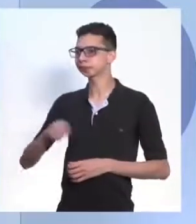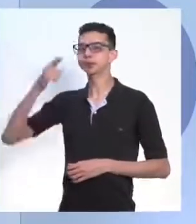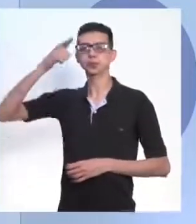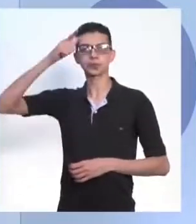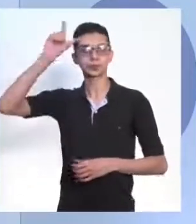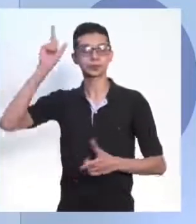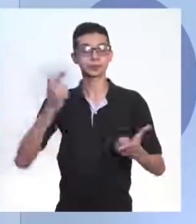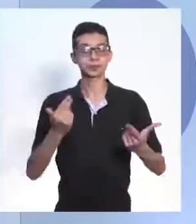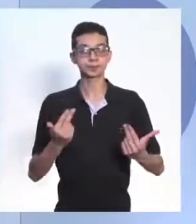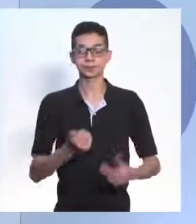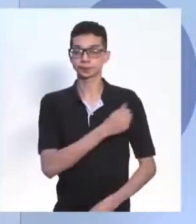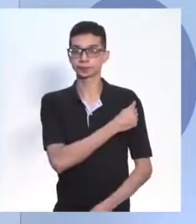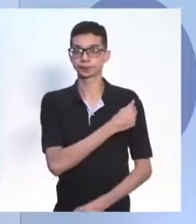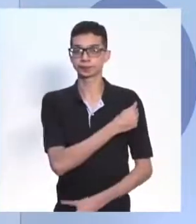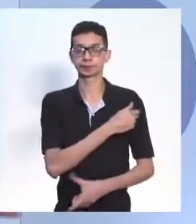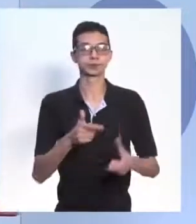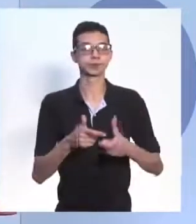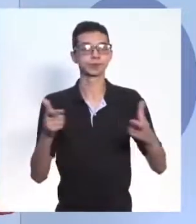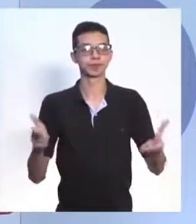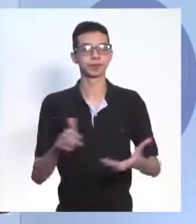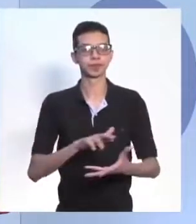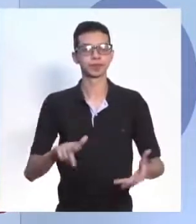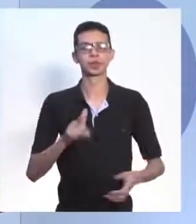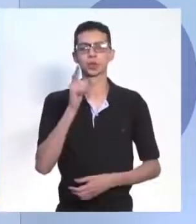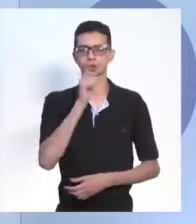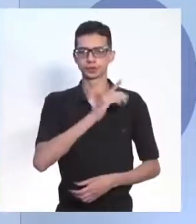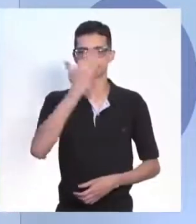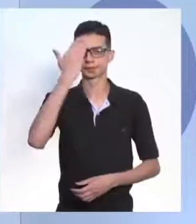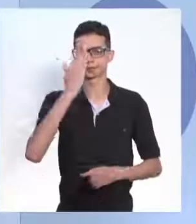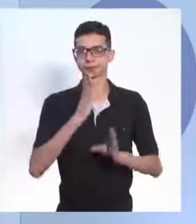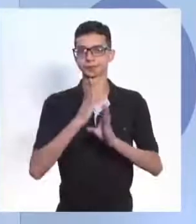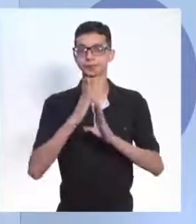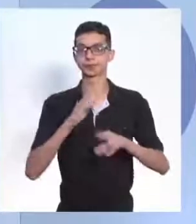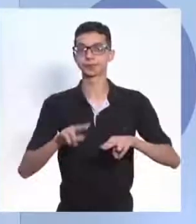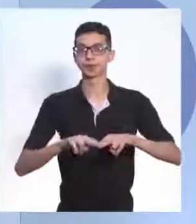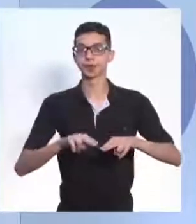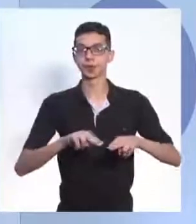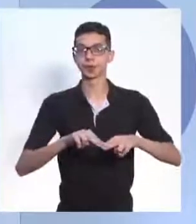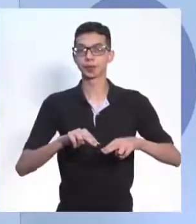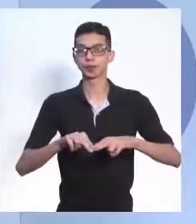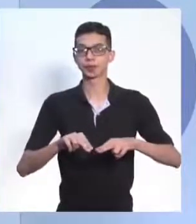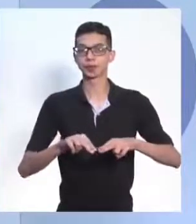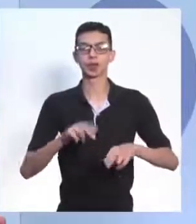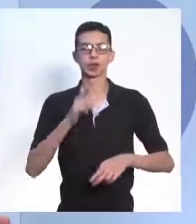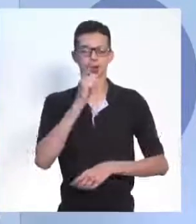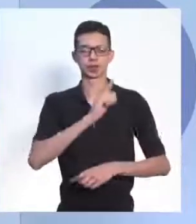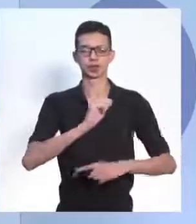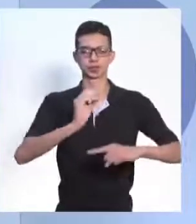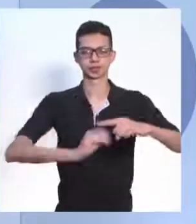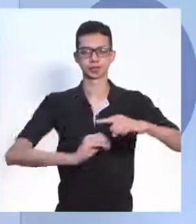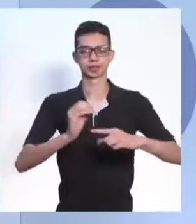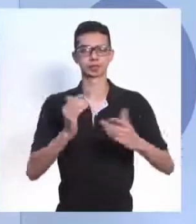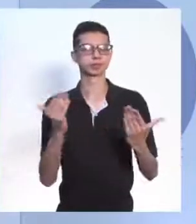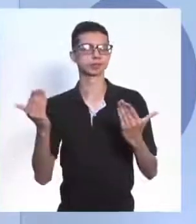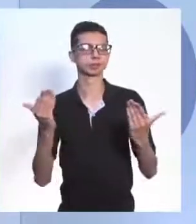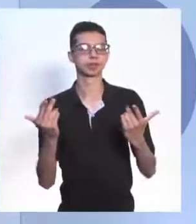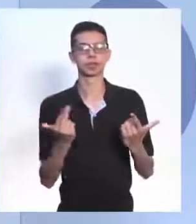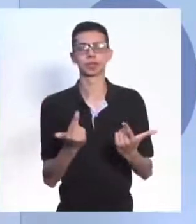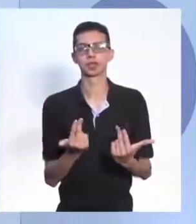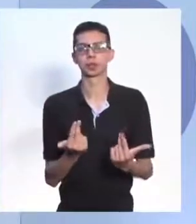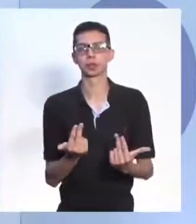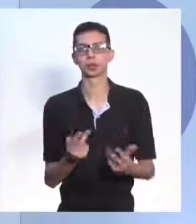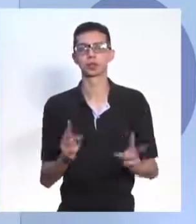participaram, conseguiram lá identificar, principalmente a ideia do dominó de conseguir encontrar a fração equivalente, encontrar o